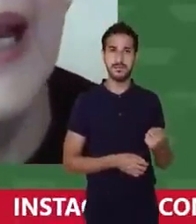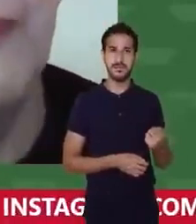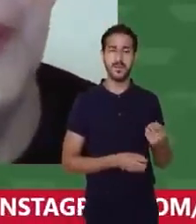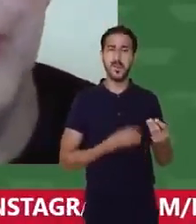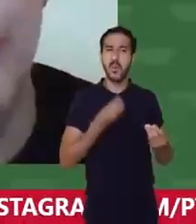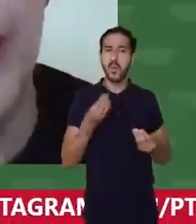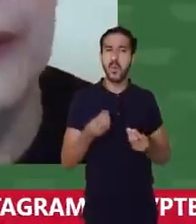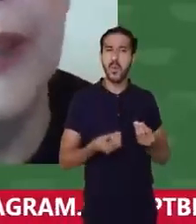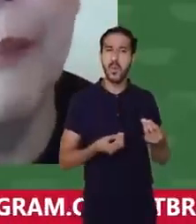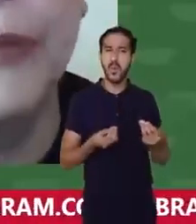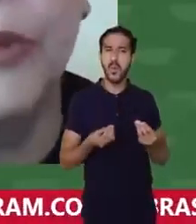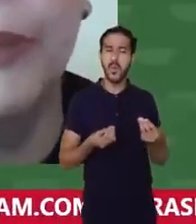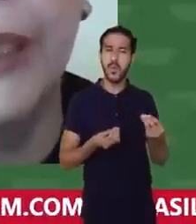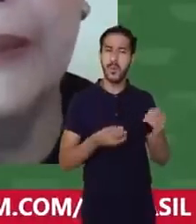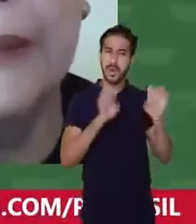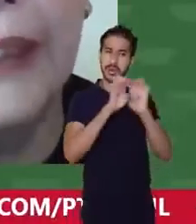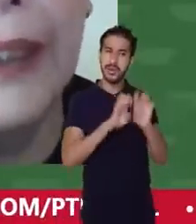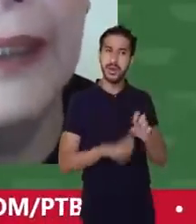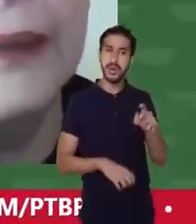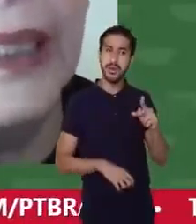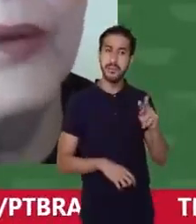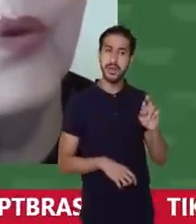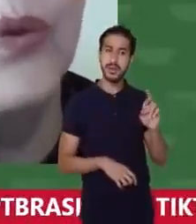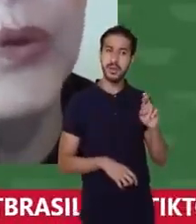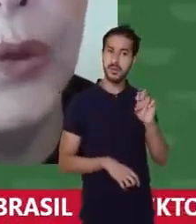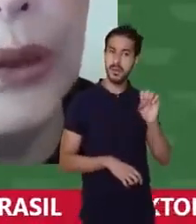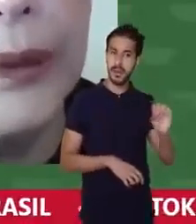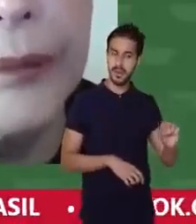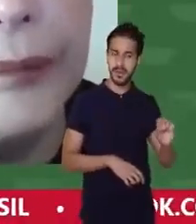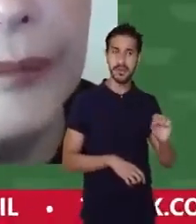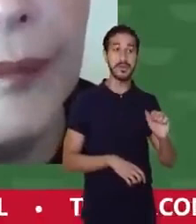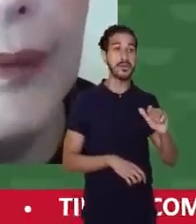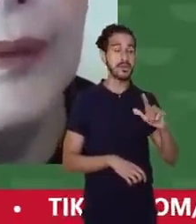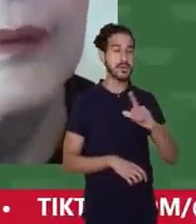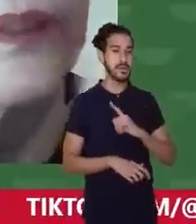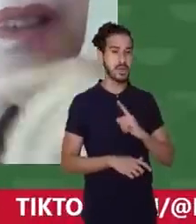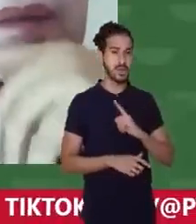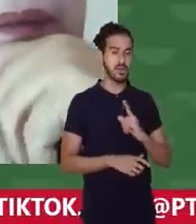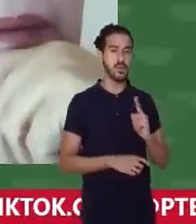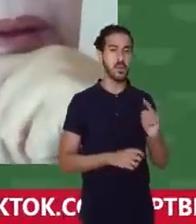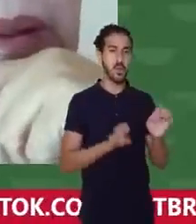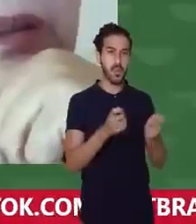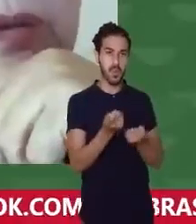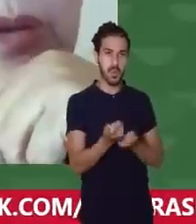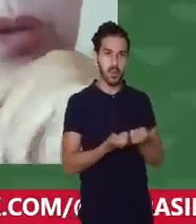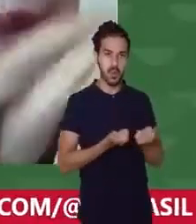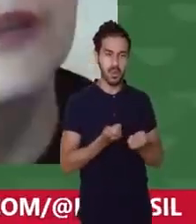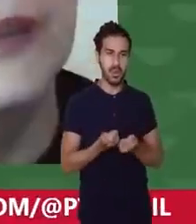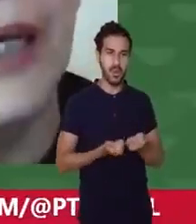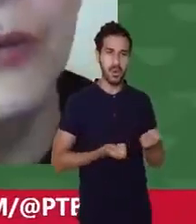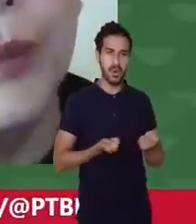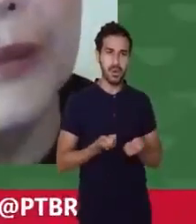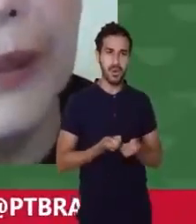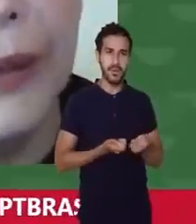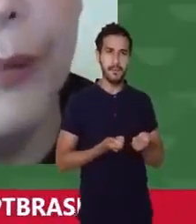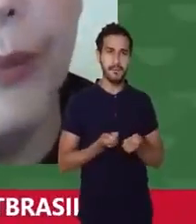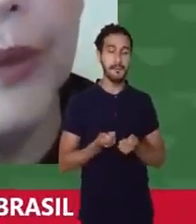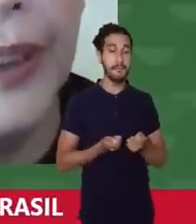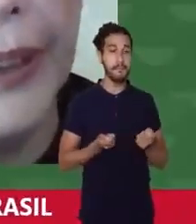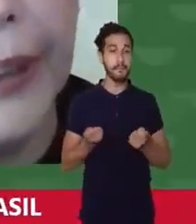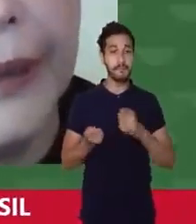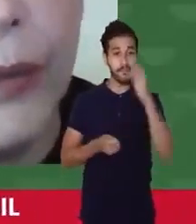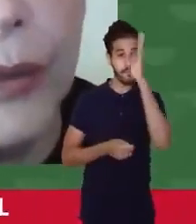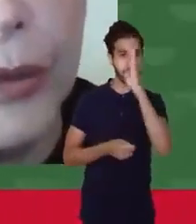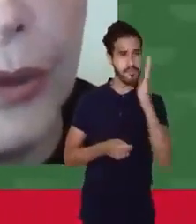como é que é a Petrobras? A Petrobras, ela tem o controle, né, do Estado